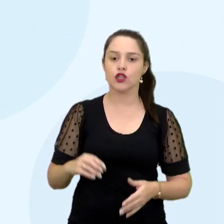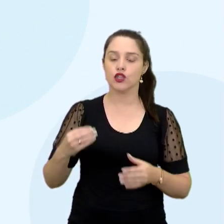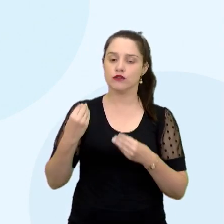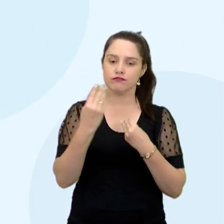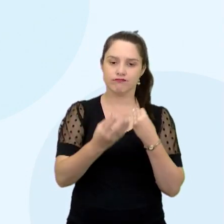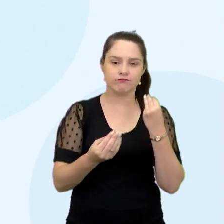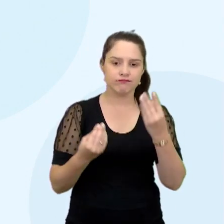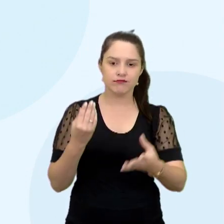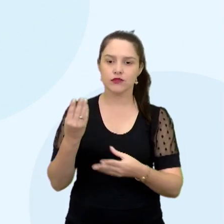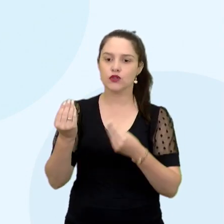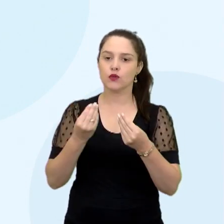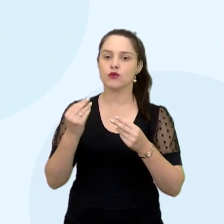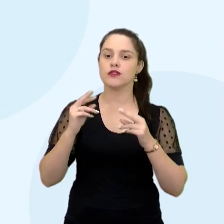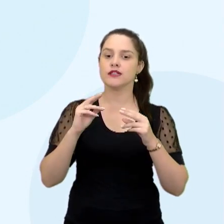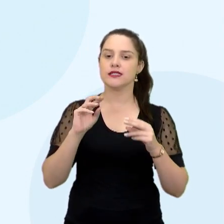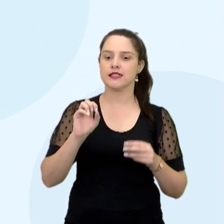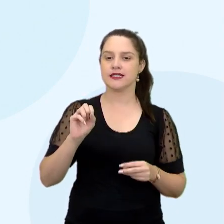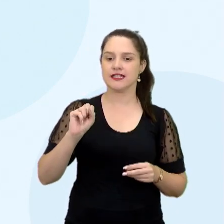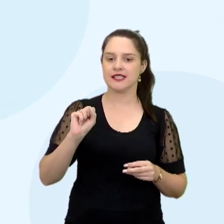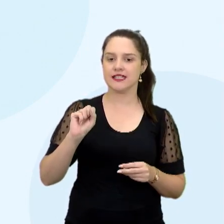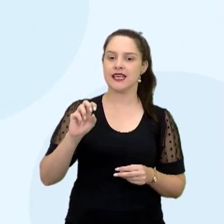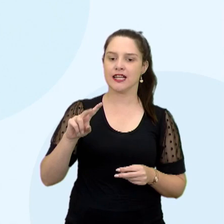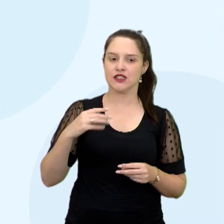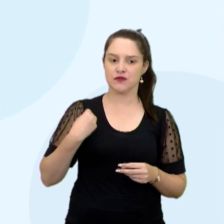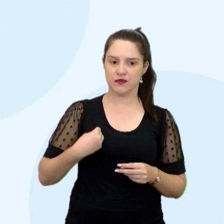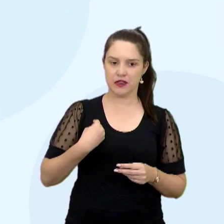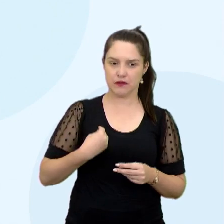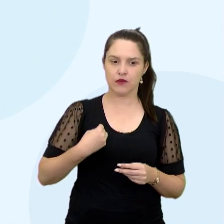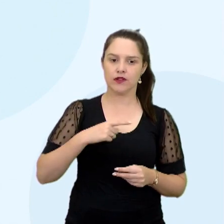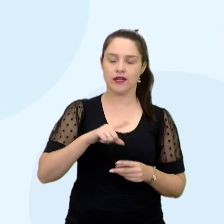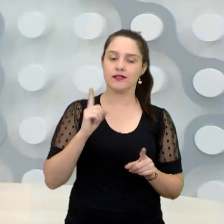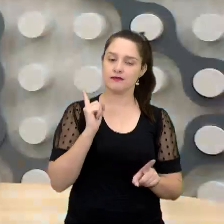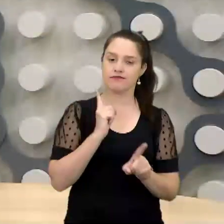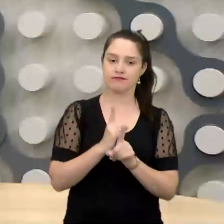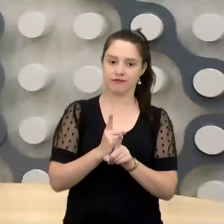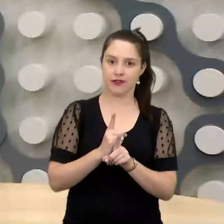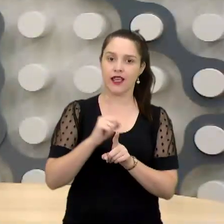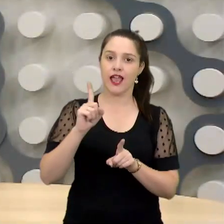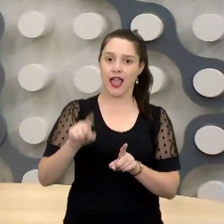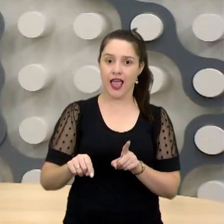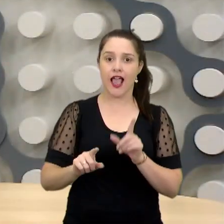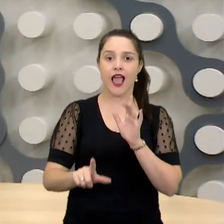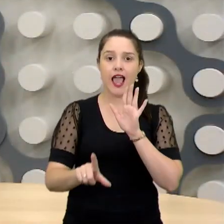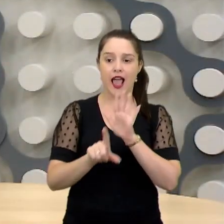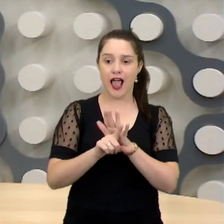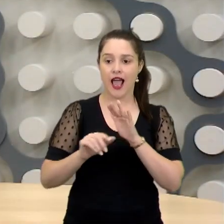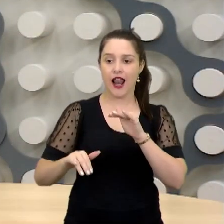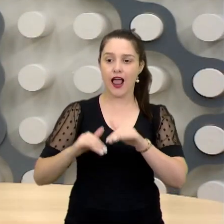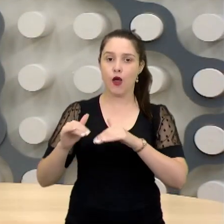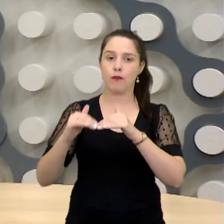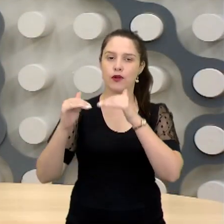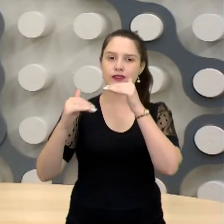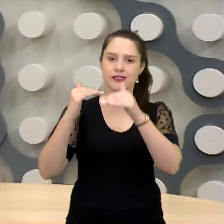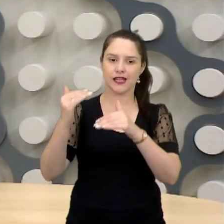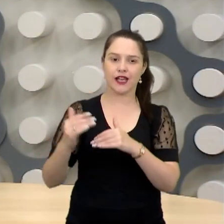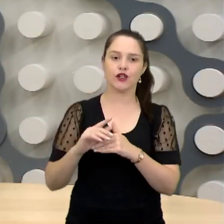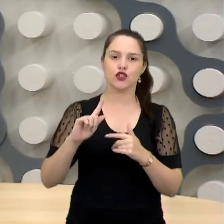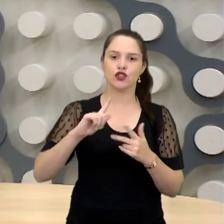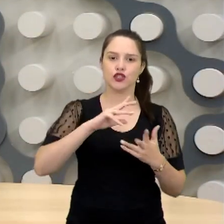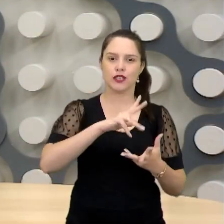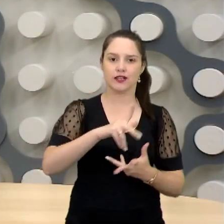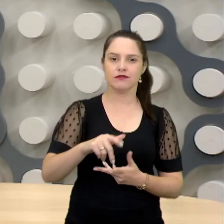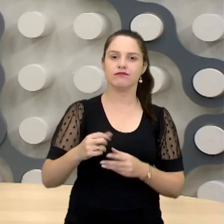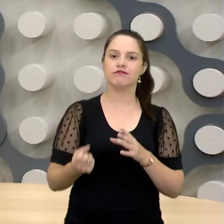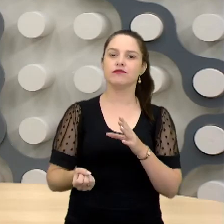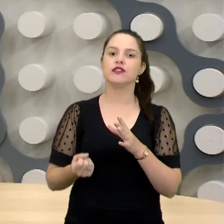distribuíam e como os seres vivos nelas se encontravam. Então vejam que interessante, além, né, do processo geológico, da formação